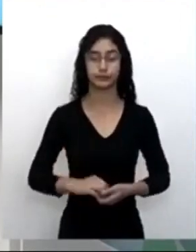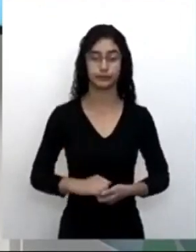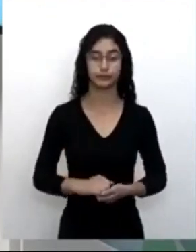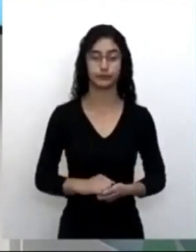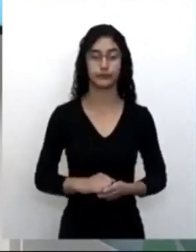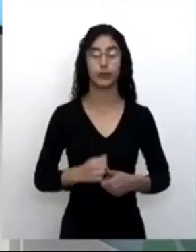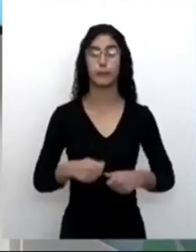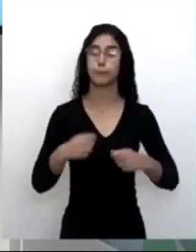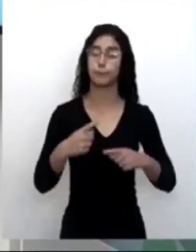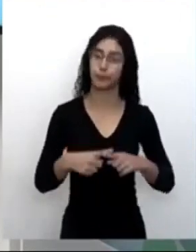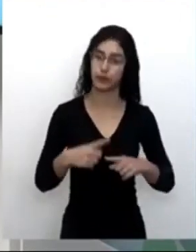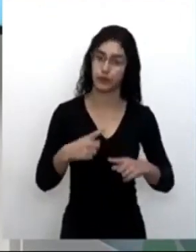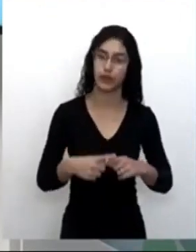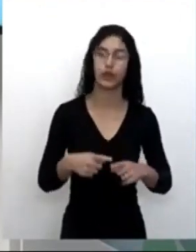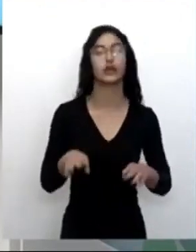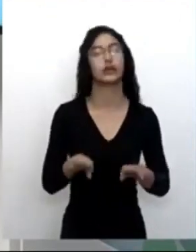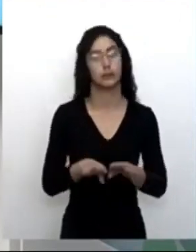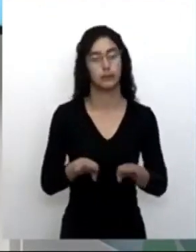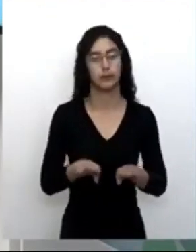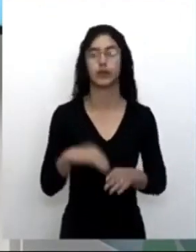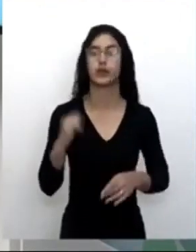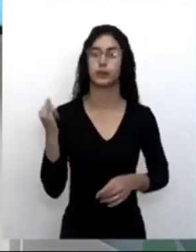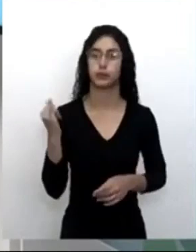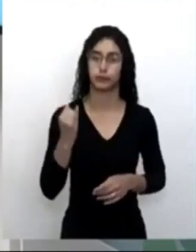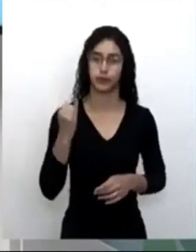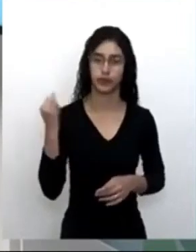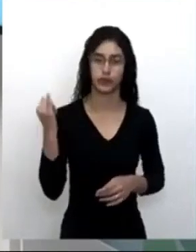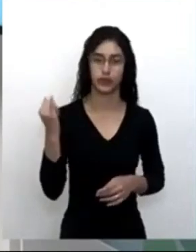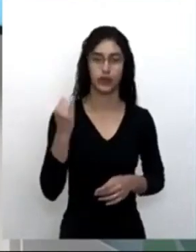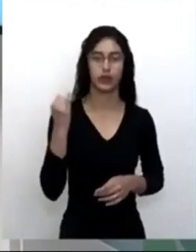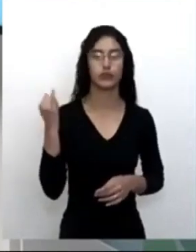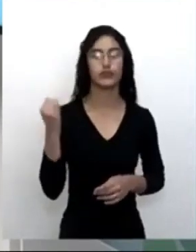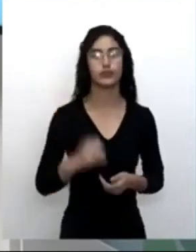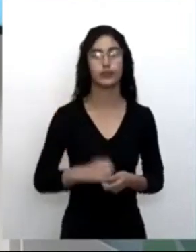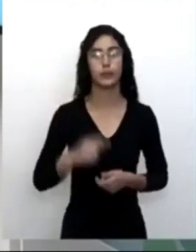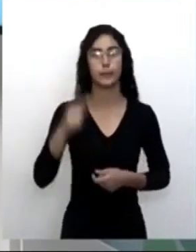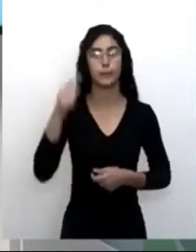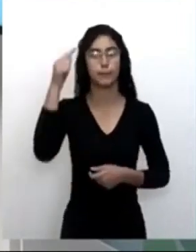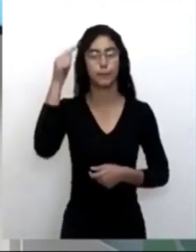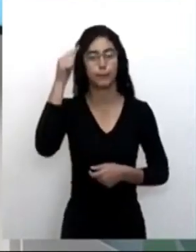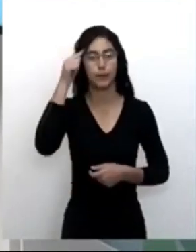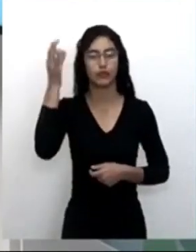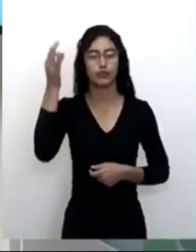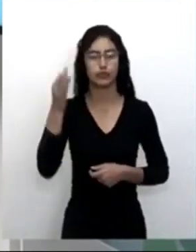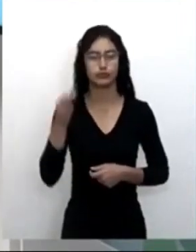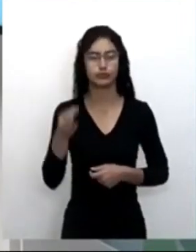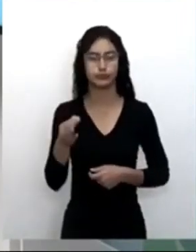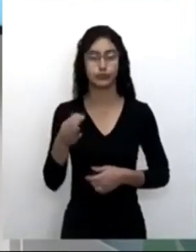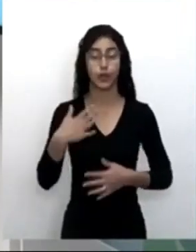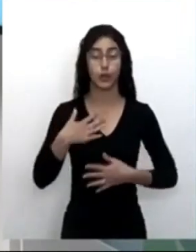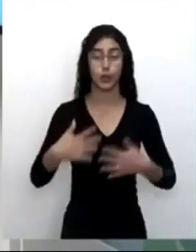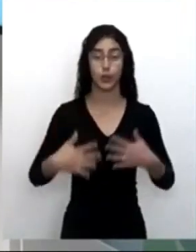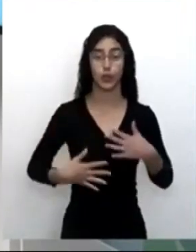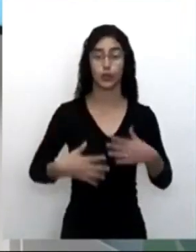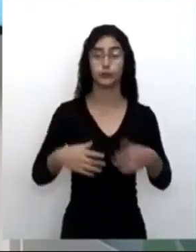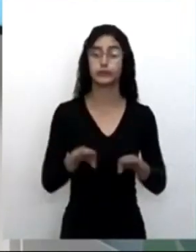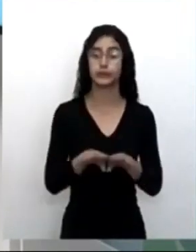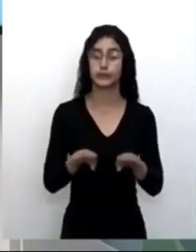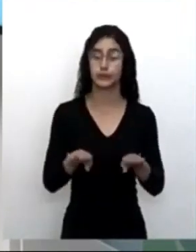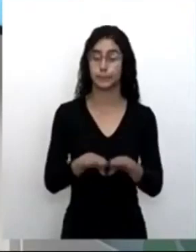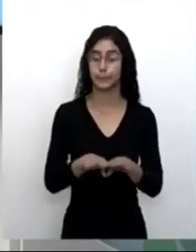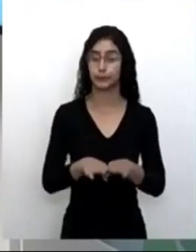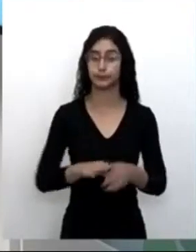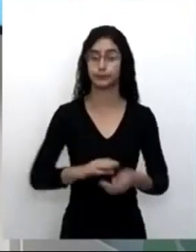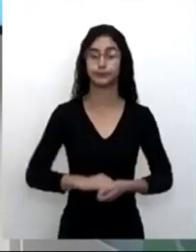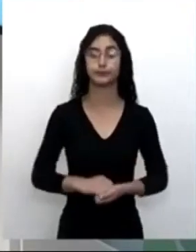e você vai fazer extremamente extremamente importante mas mente preparada e o corpo preparado também são muito muito